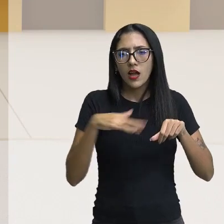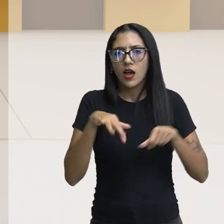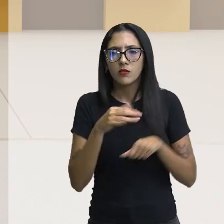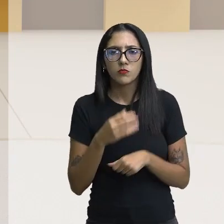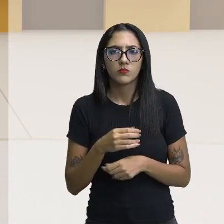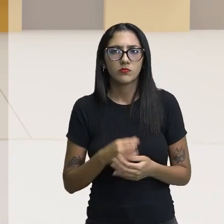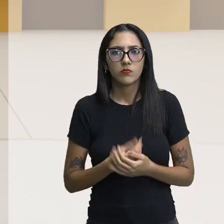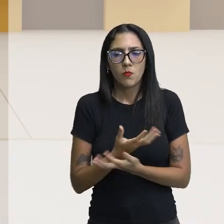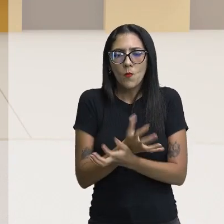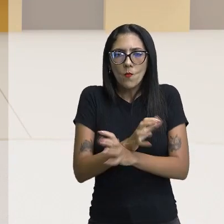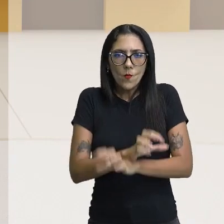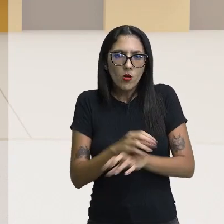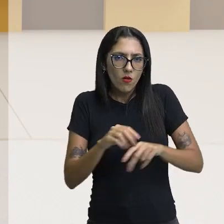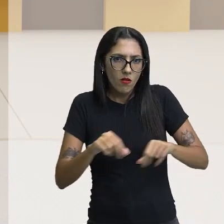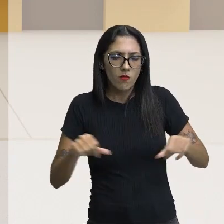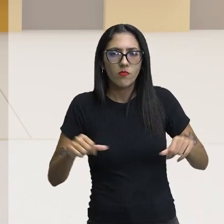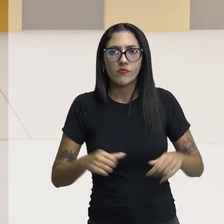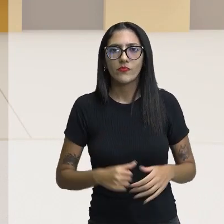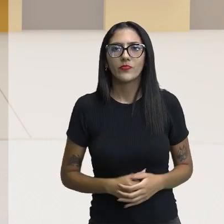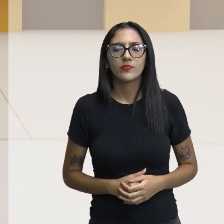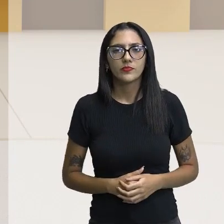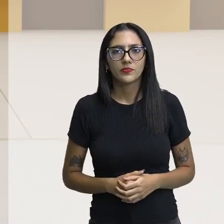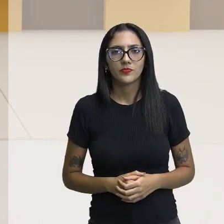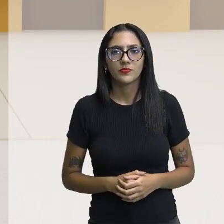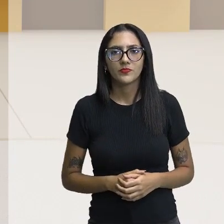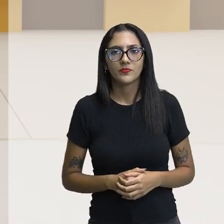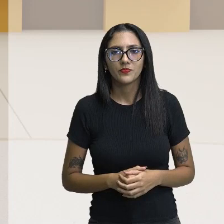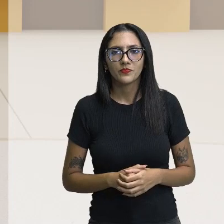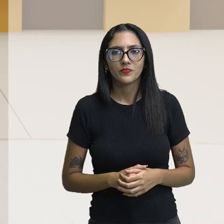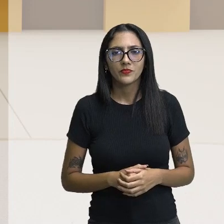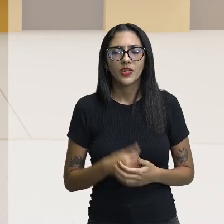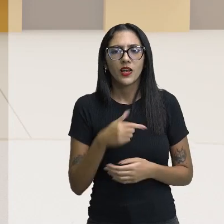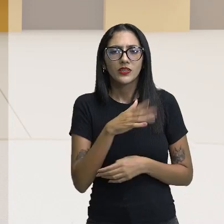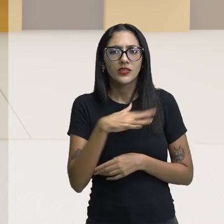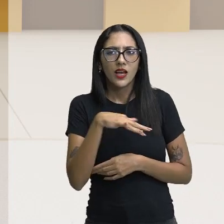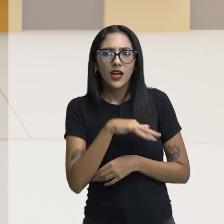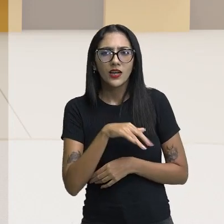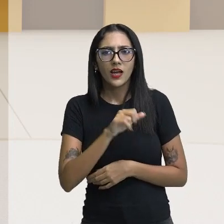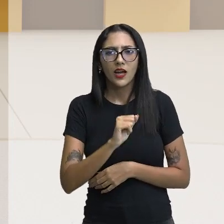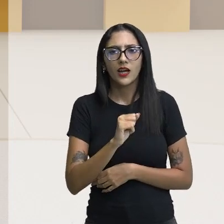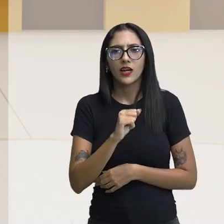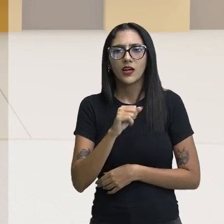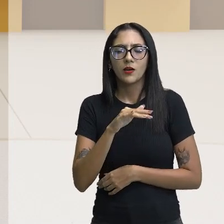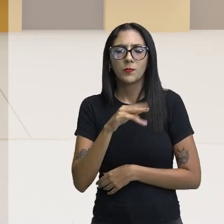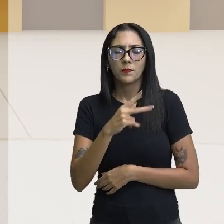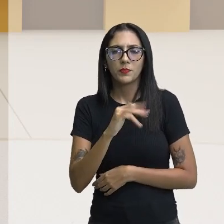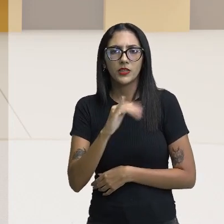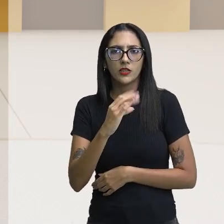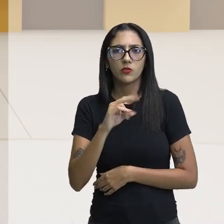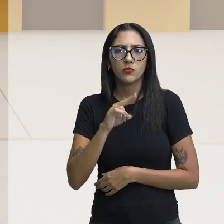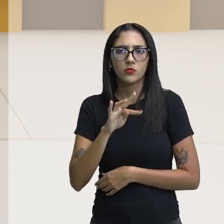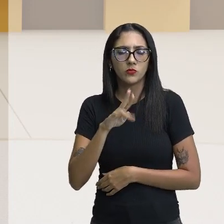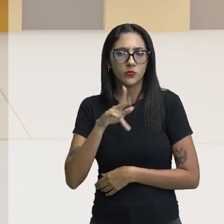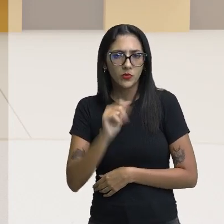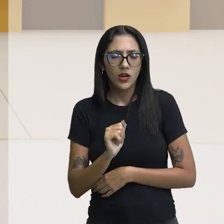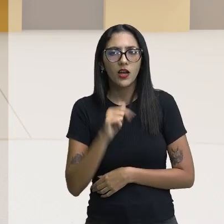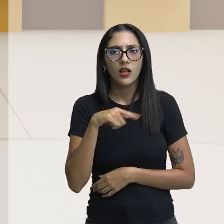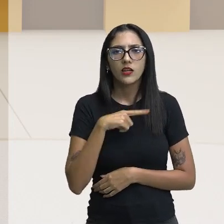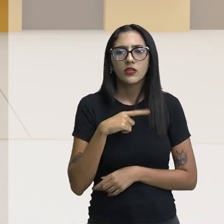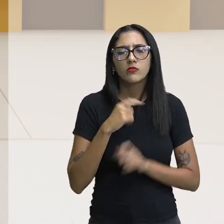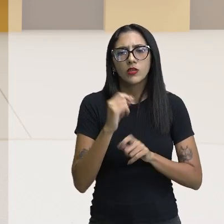tá? Então, a silvicultura, só para lembrar, é um estudo, né, uma ciência que tem como